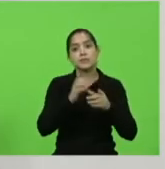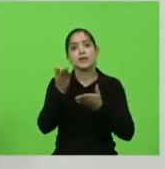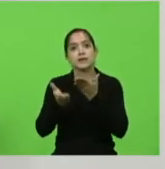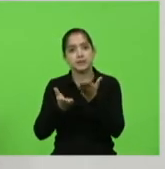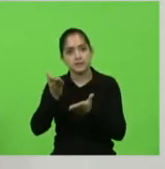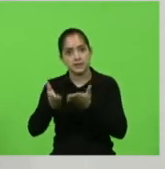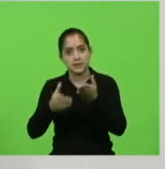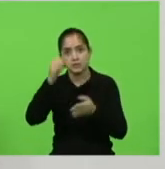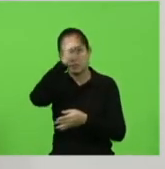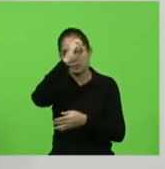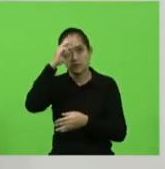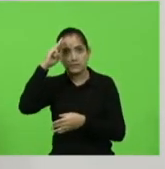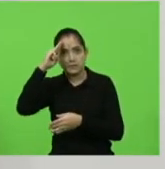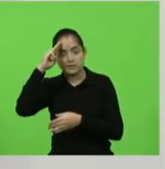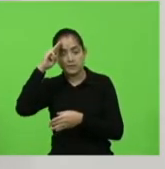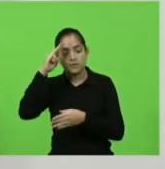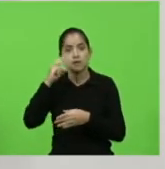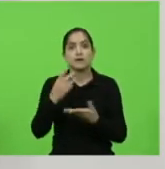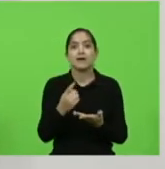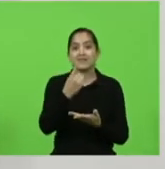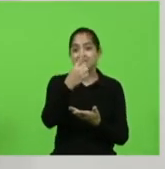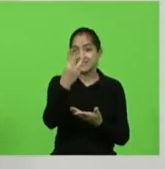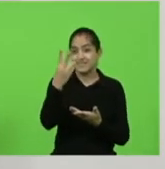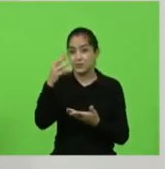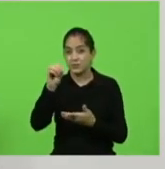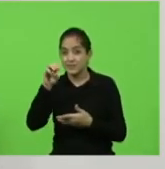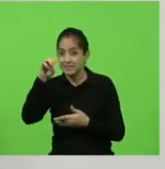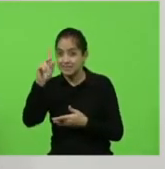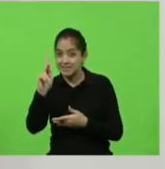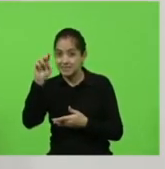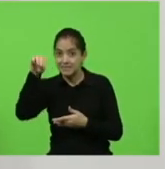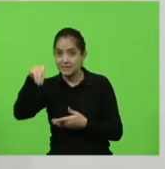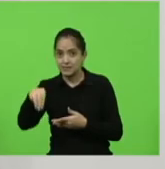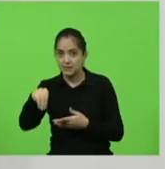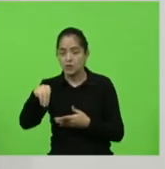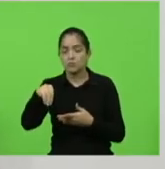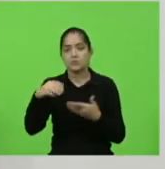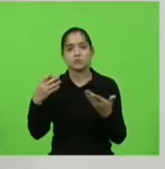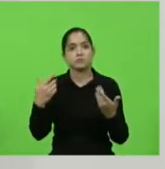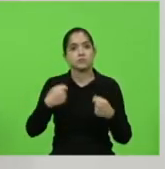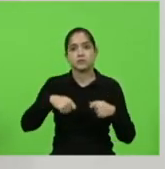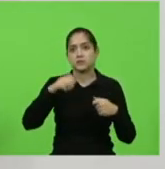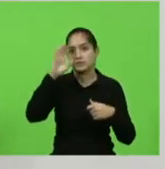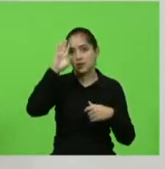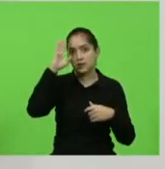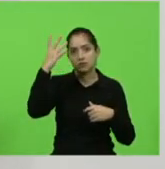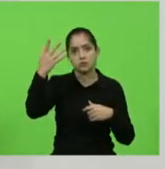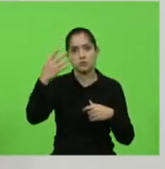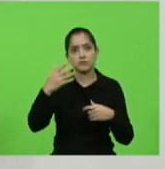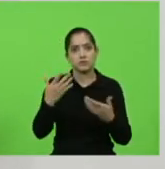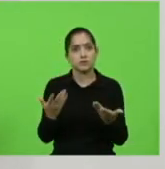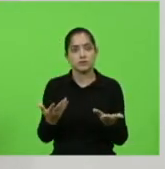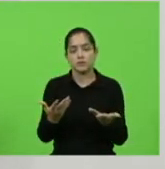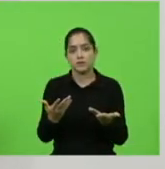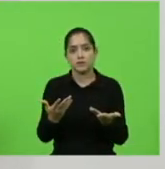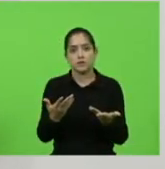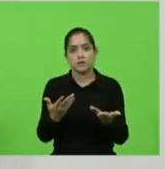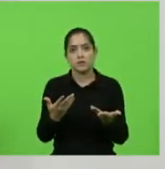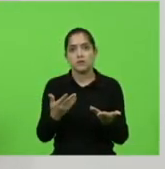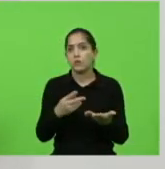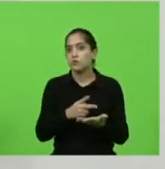Miguel do Oeste, a 130 quilômetros. Nós temos que resolver isso, não pode continuar dessa